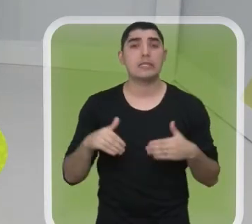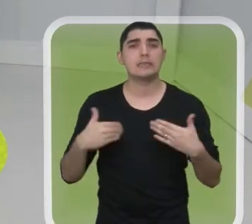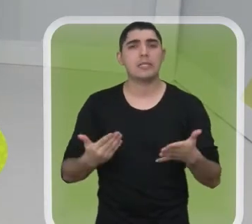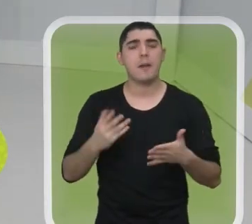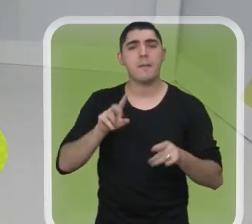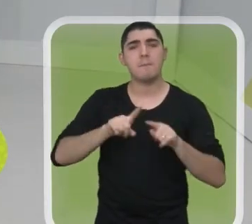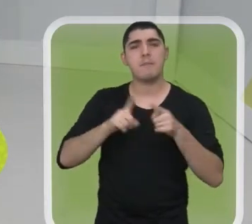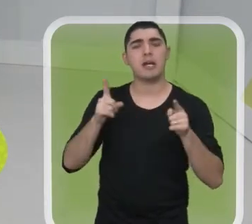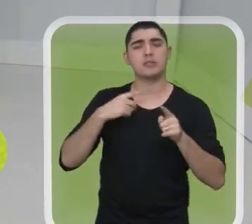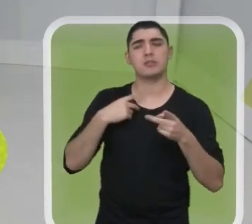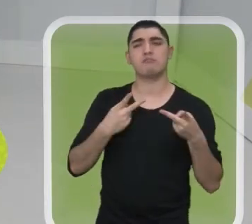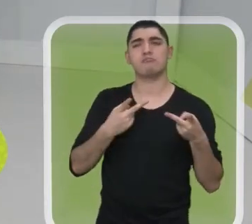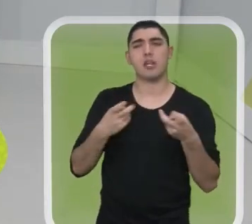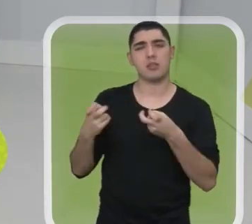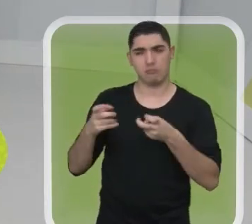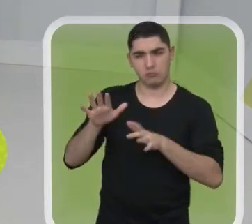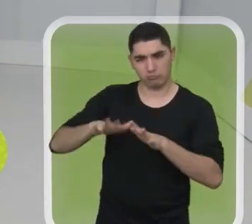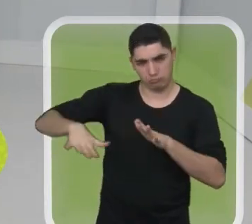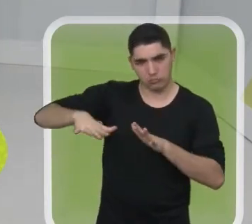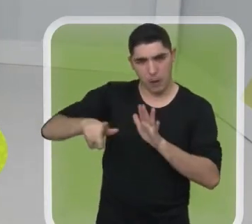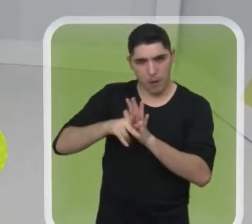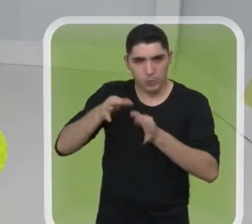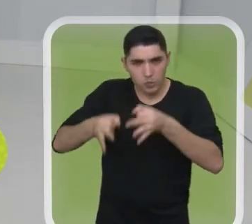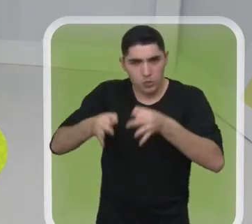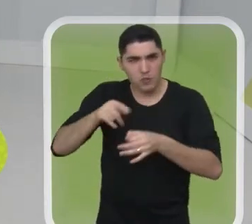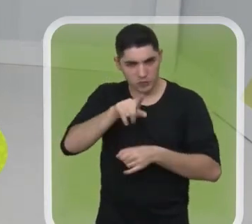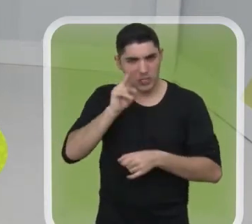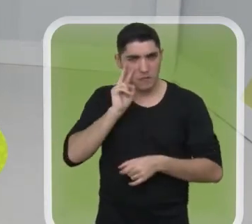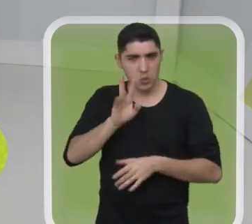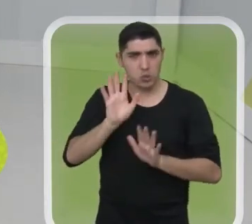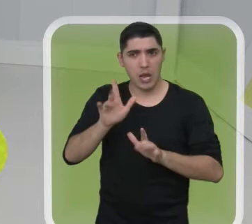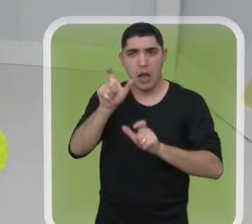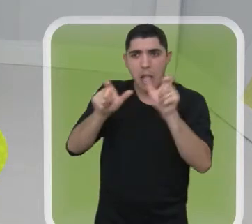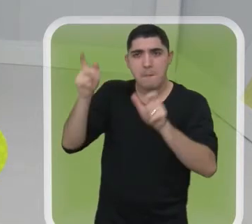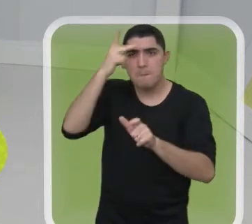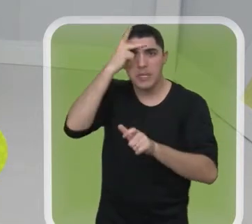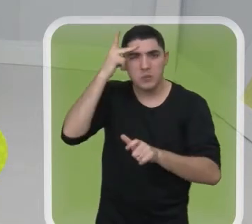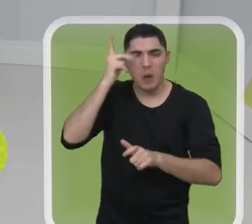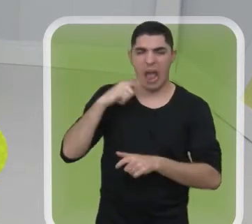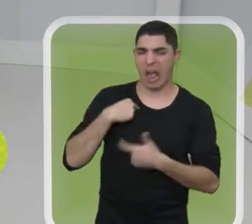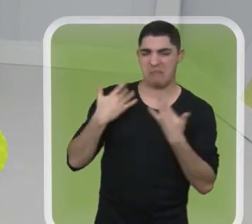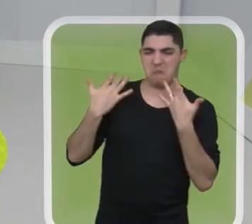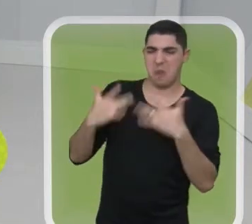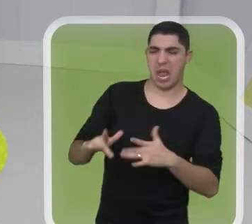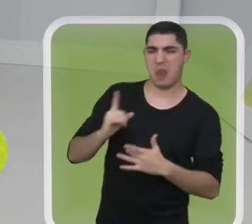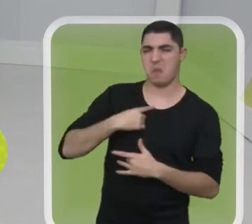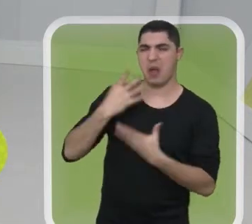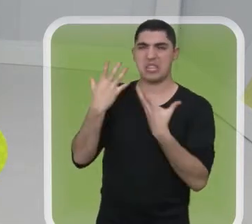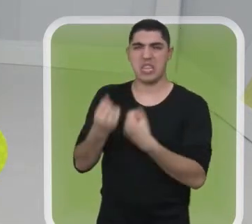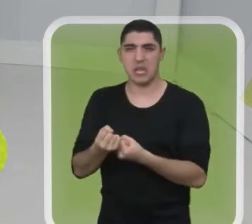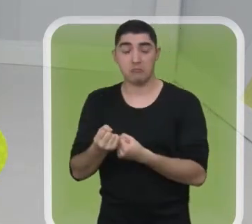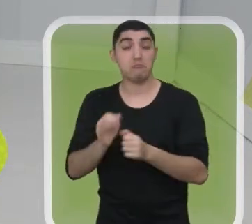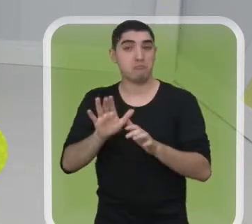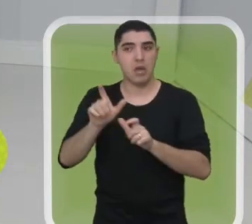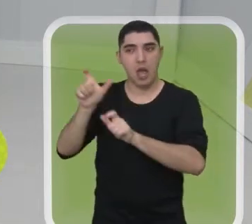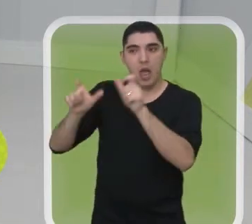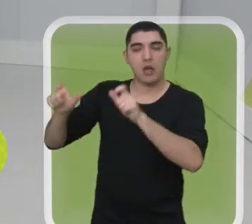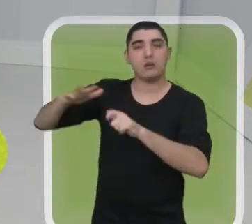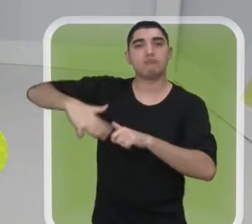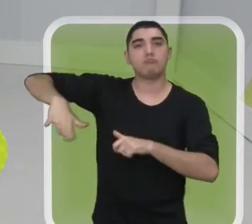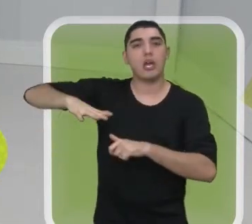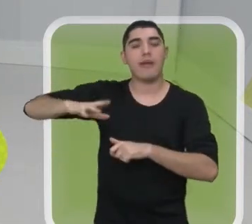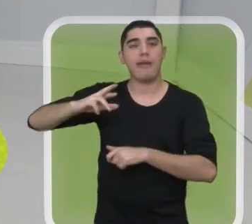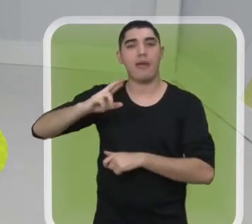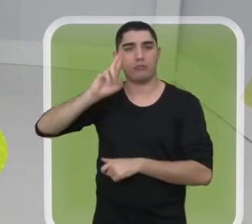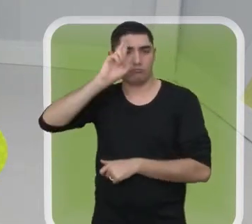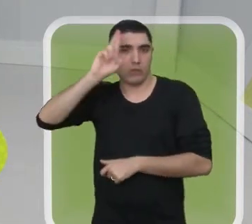parte jurídica, o senhor viu algum tipo de rejeição por parte da cidade, de conselheiros? Os conselheiros aprovaram a mudança no estatuto, que já é um